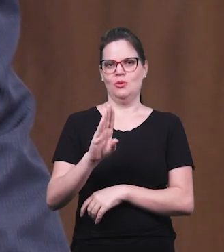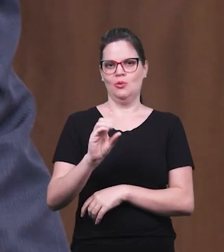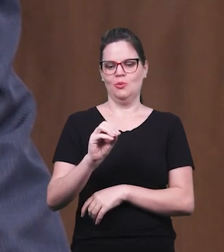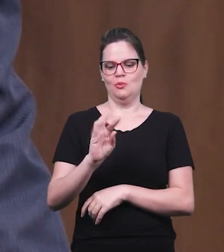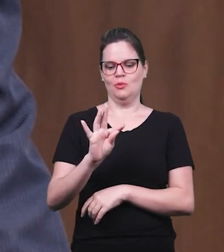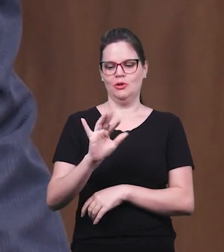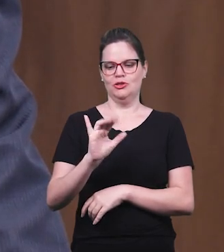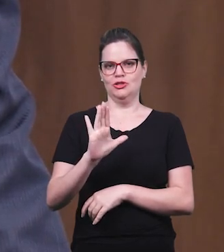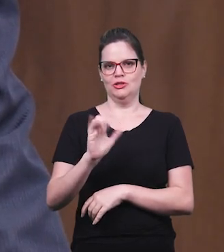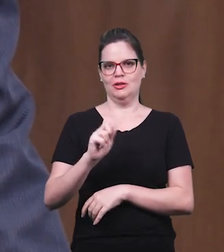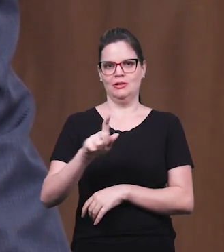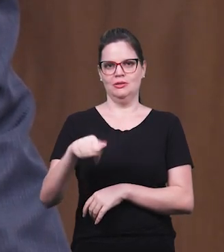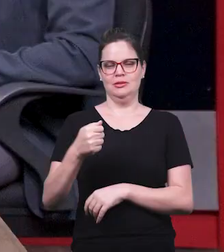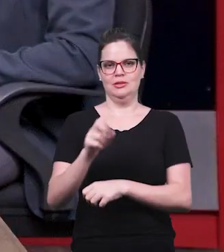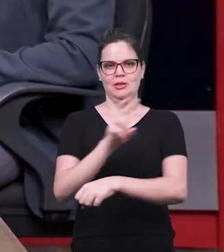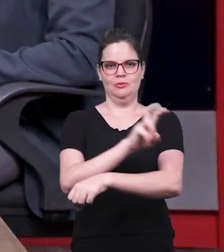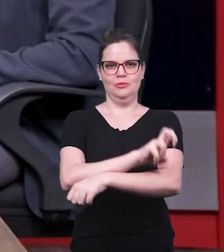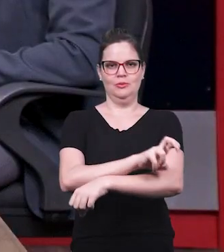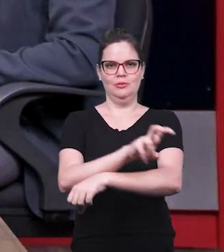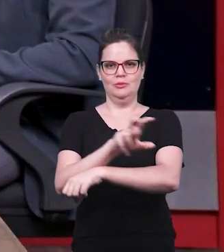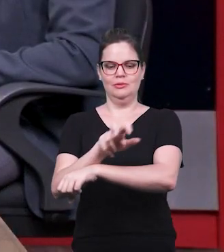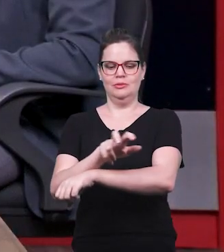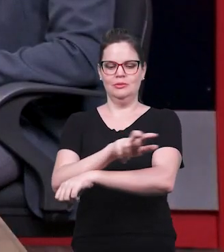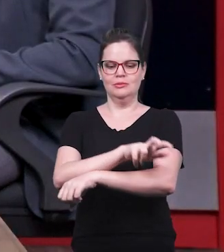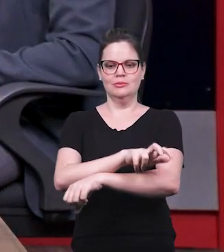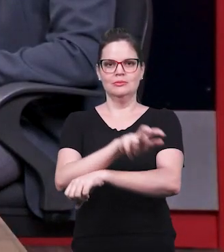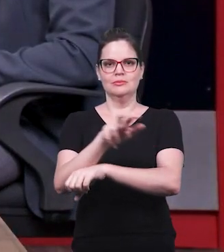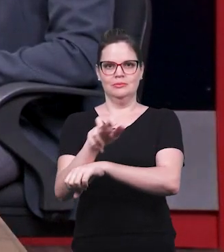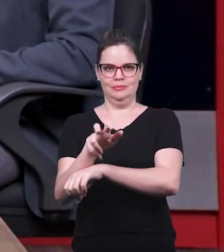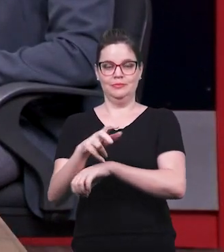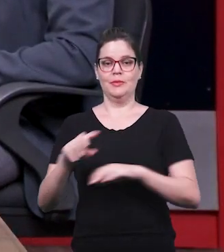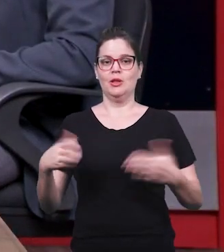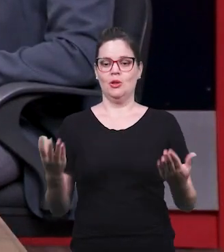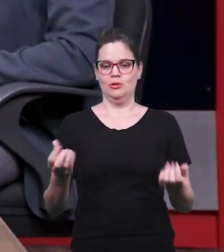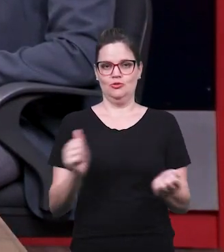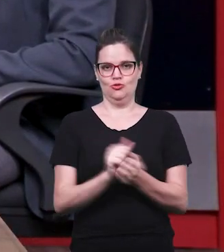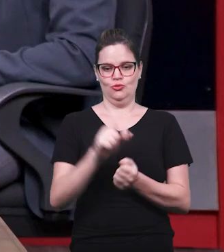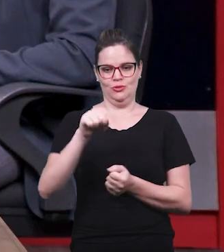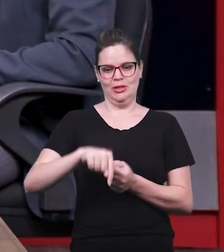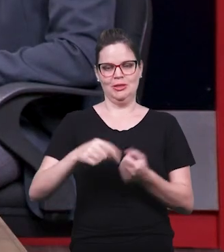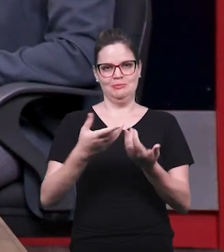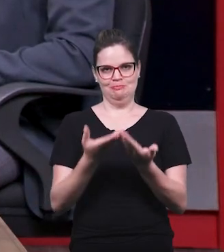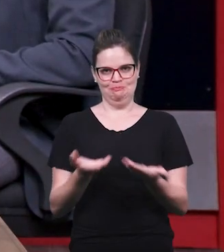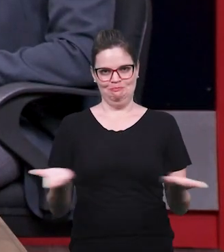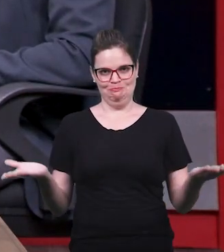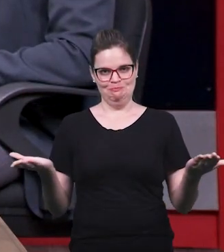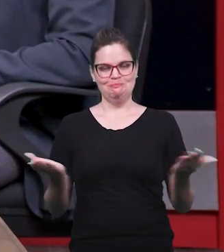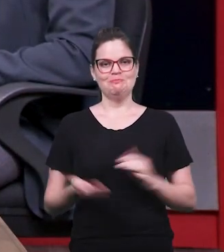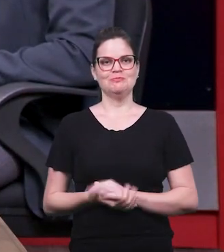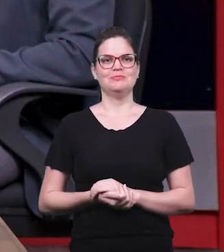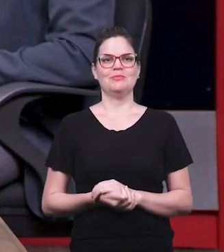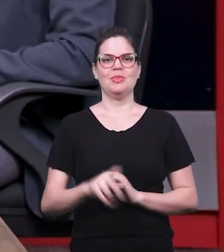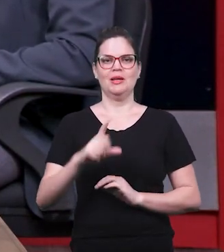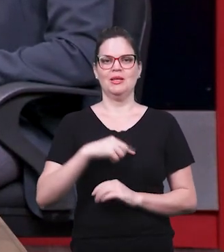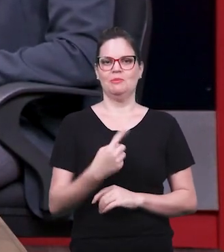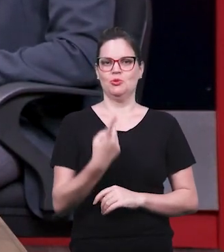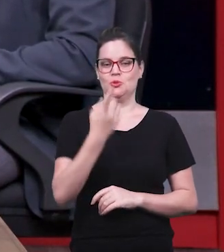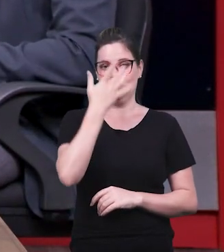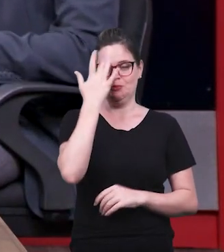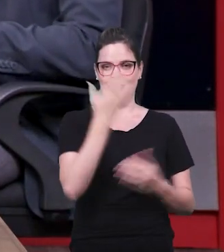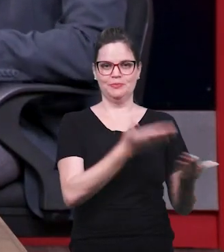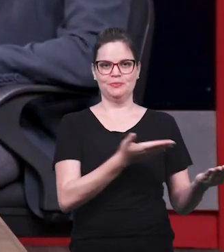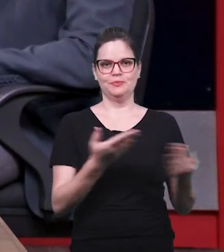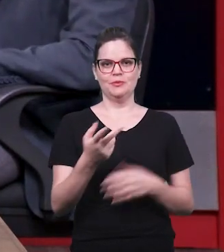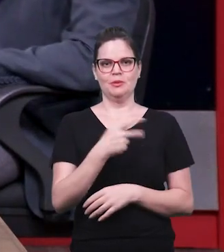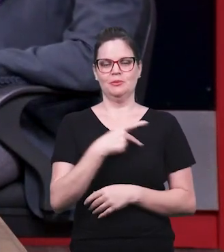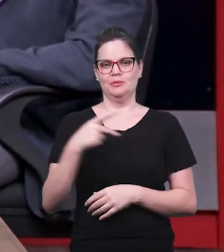com membros do grupo para tratar a respeito desse assunto. Inclusive um convidado aqui, o